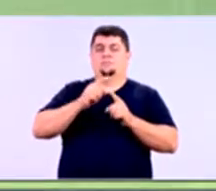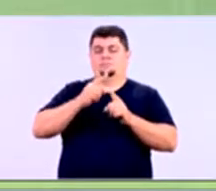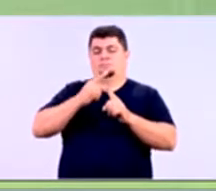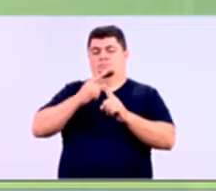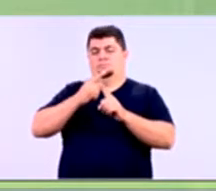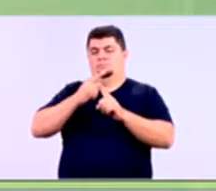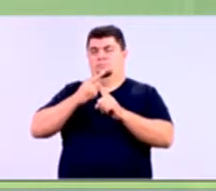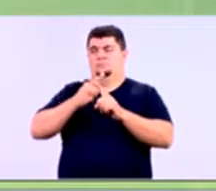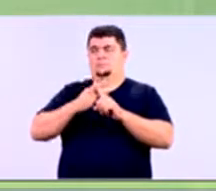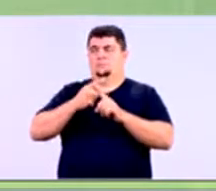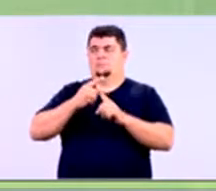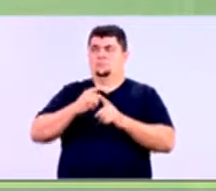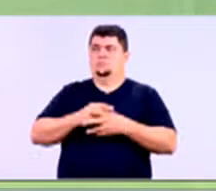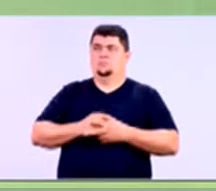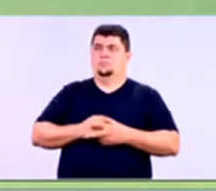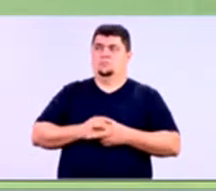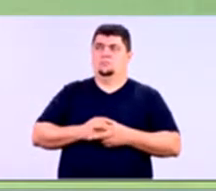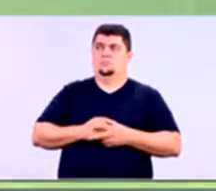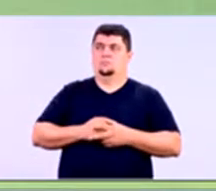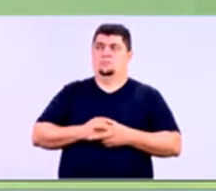É escrever